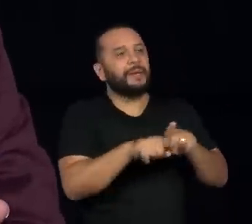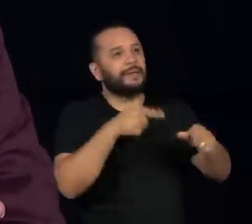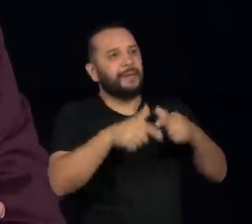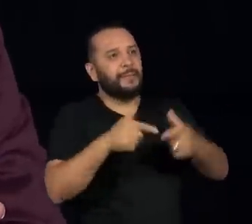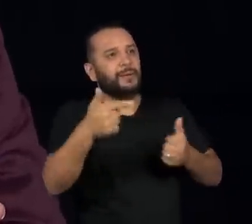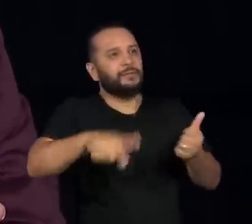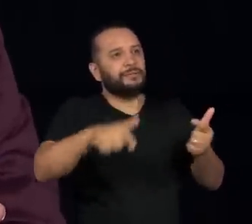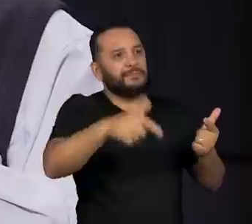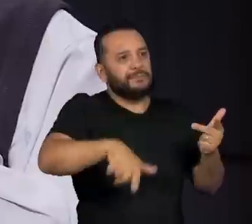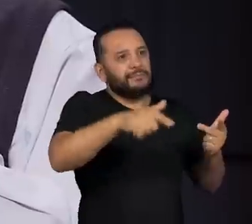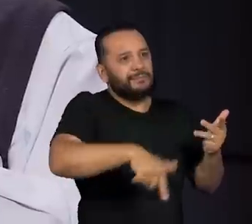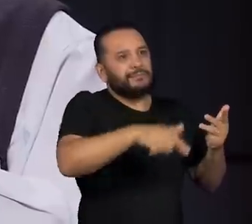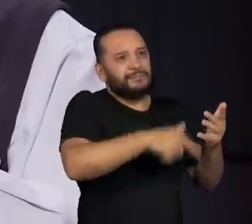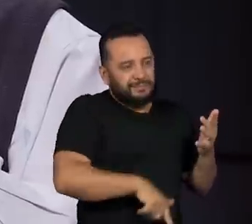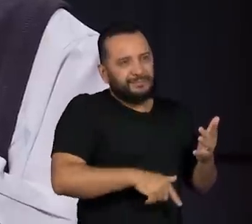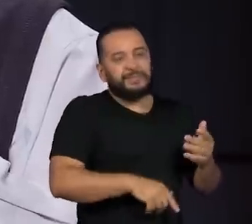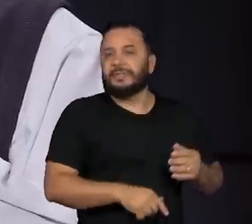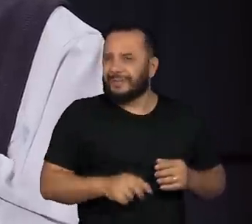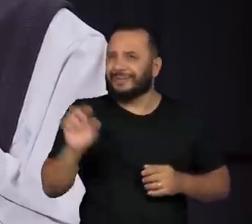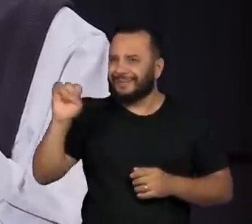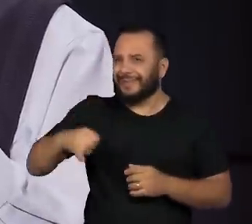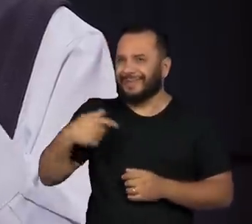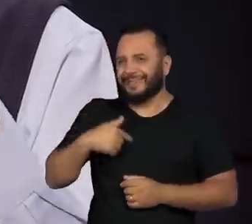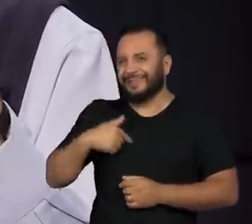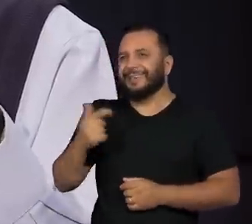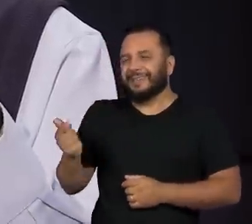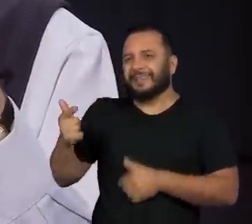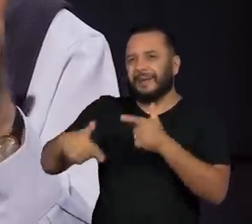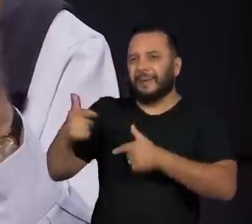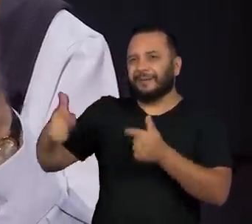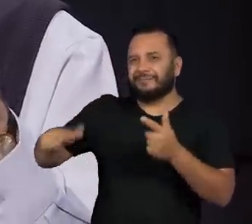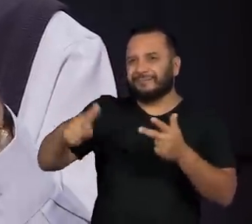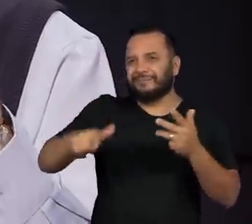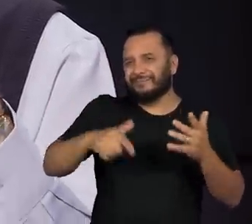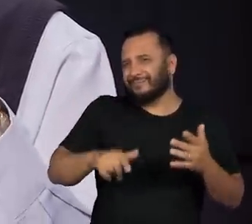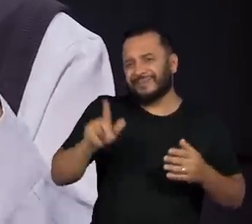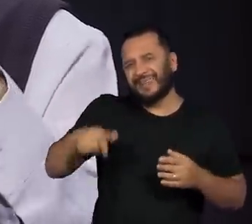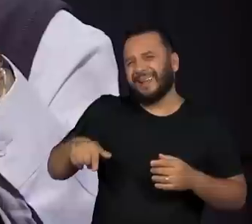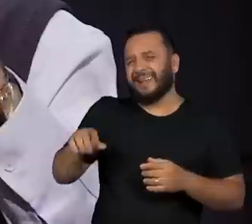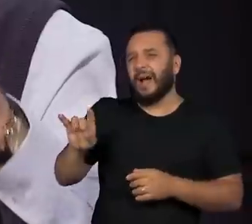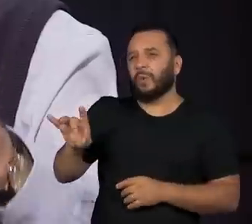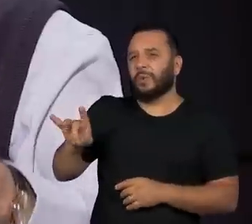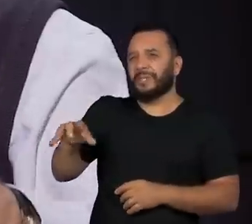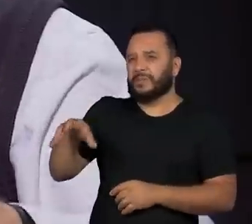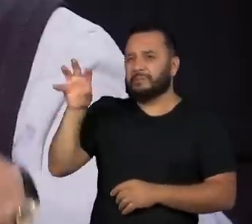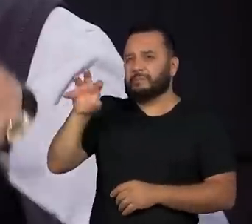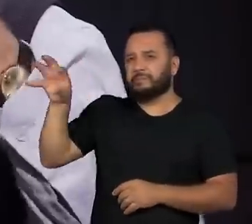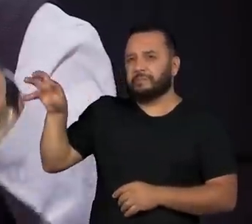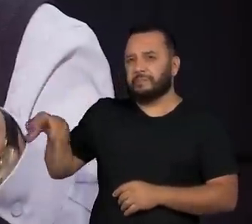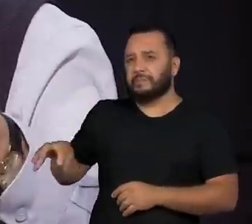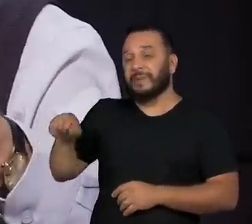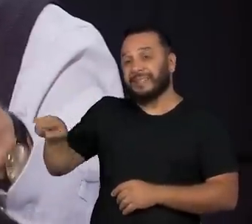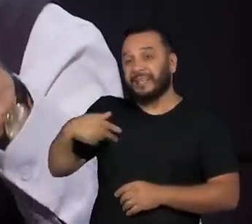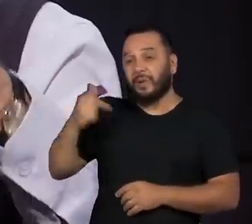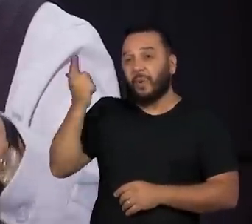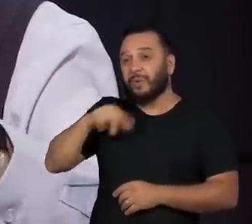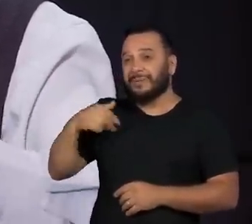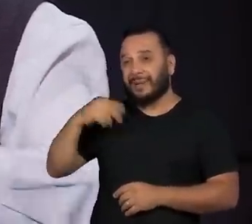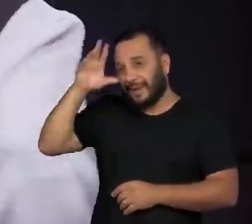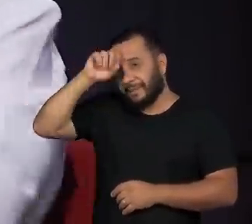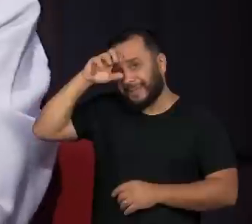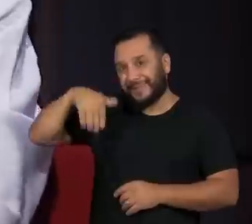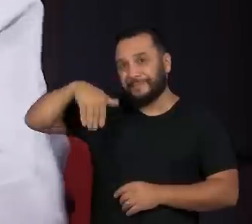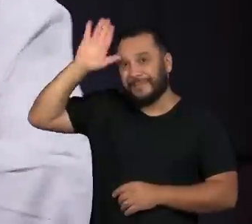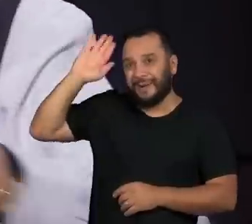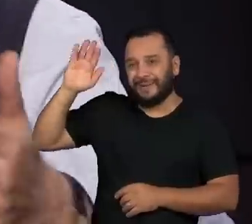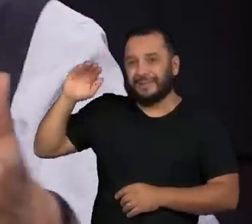que se repete não é isso que se repete o pior que se repete ainda é digamos automatismo mas que ele consegue se aperfeiçoar quer dizer se ele ver